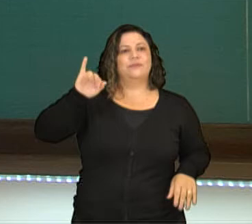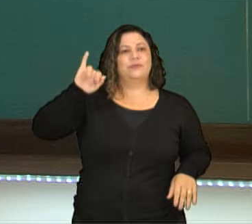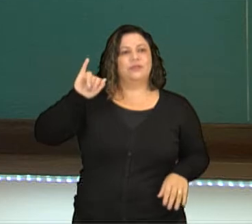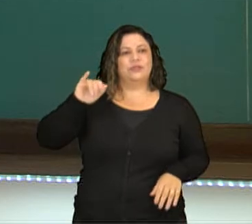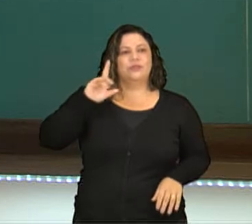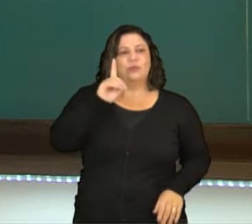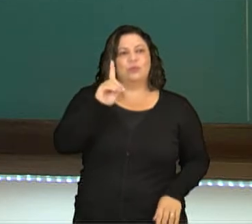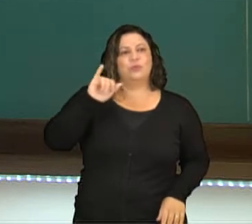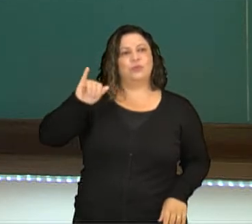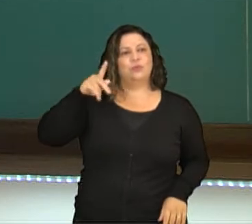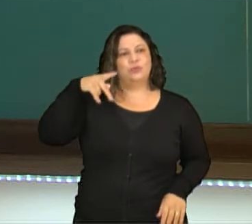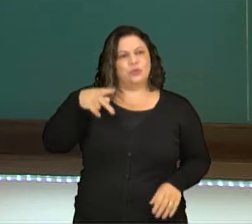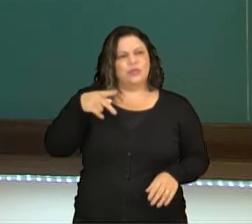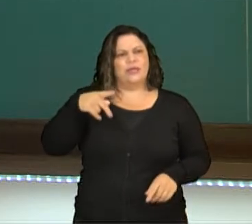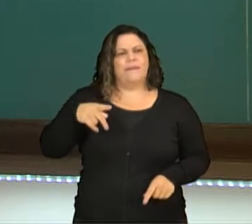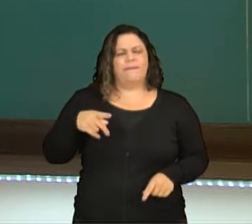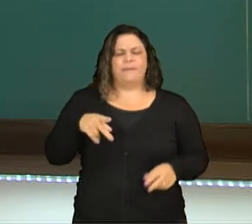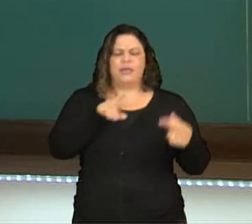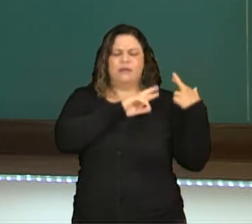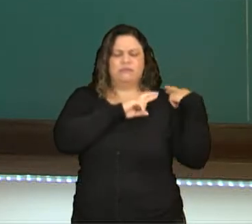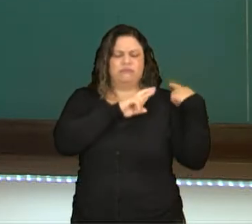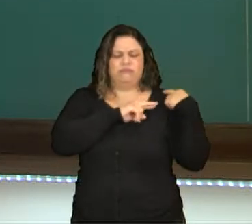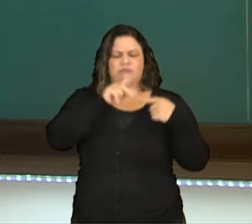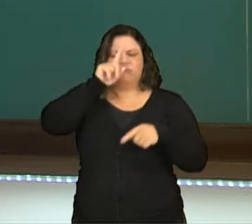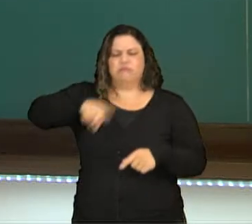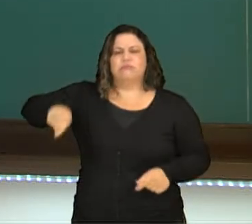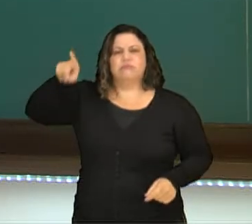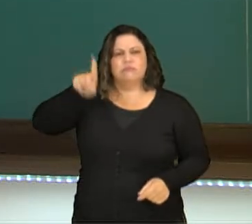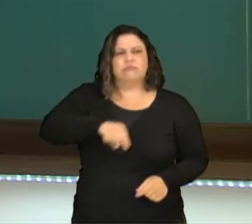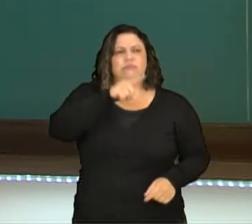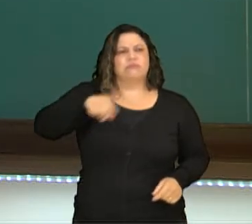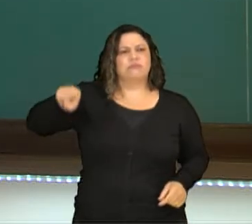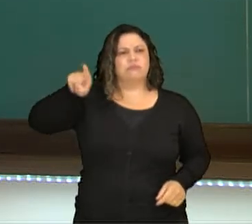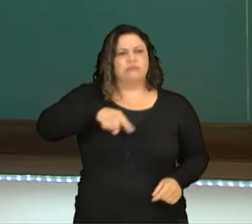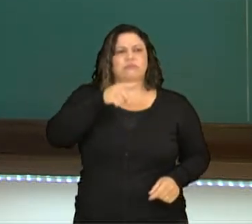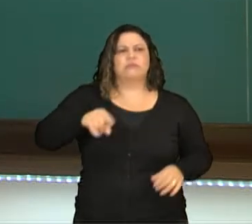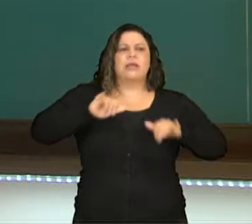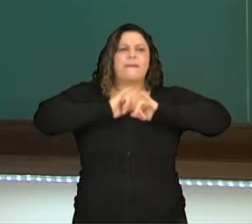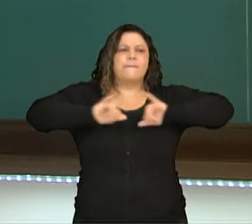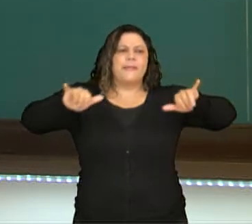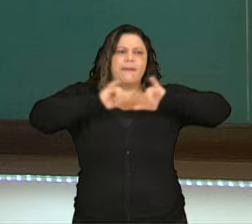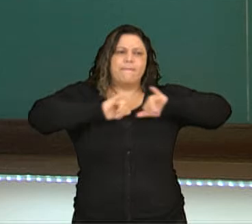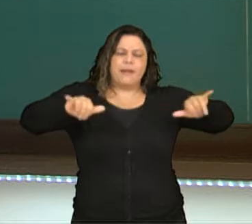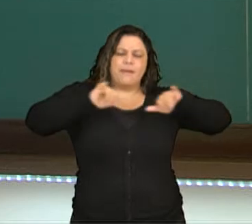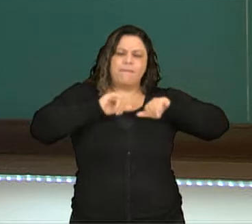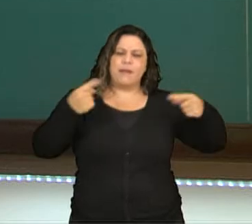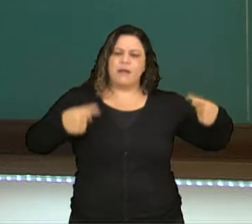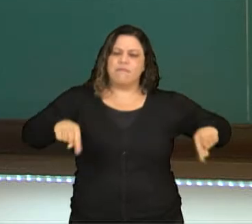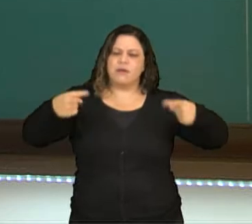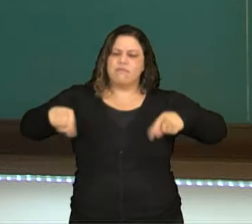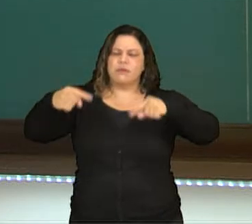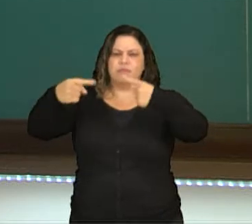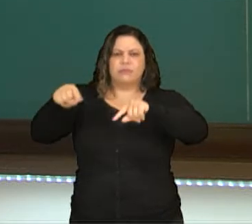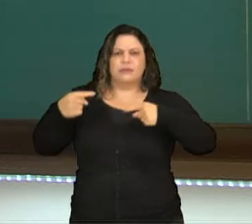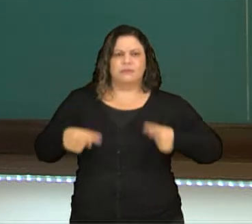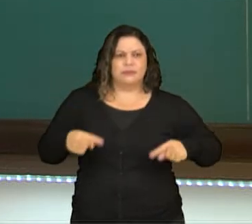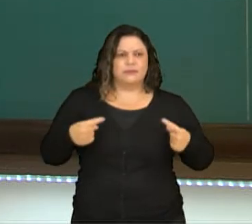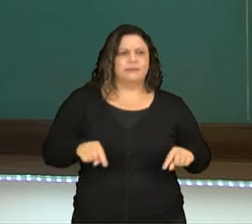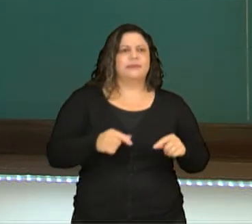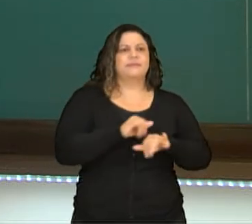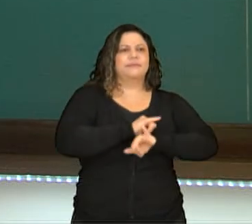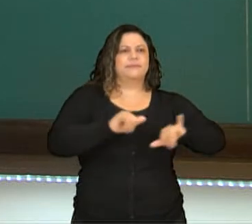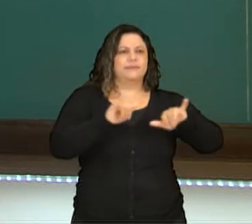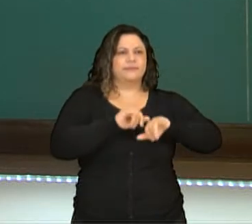era responsável pela censura do governo, impedindo publicações contrárias ao que o governo defendia, mas